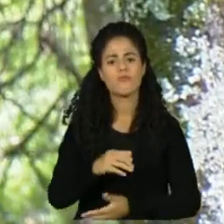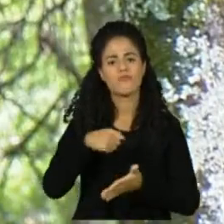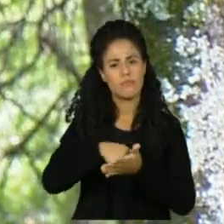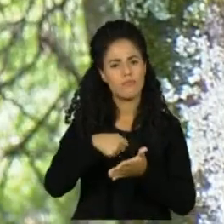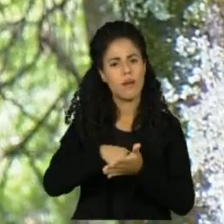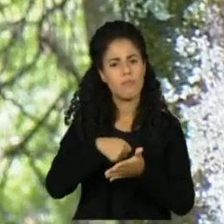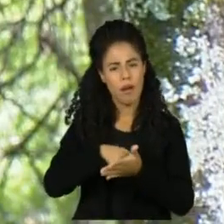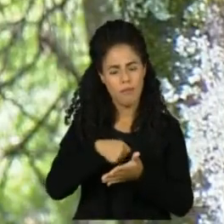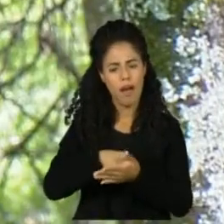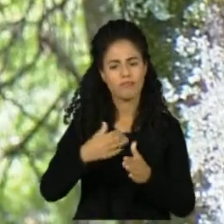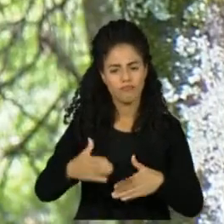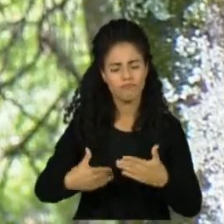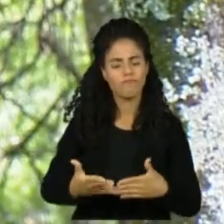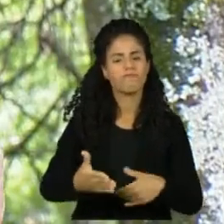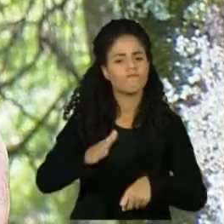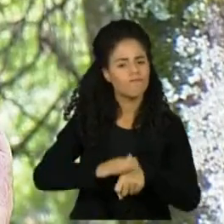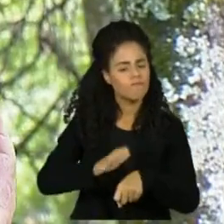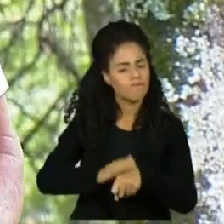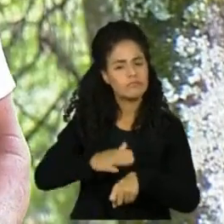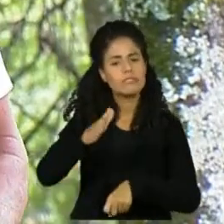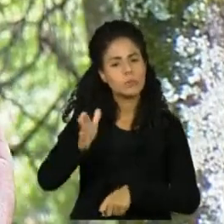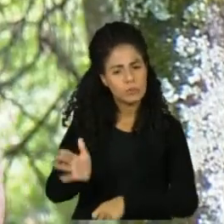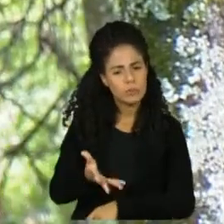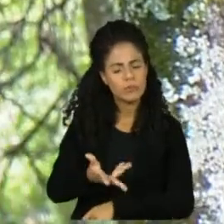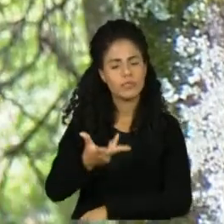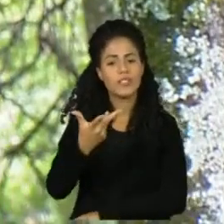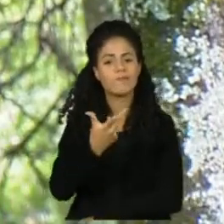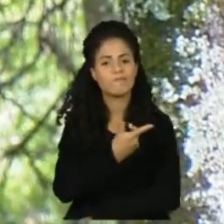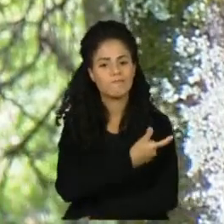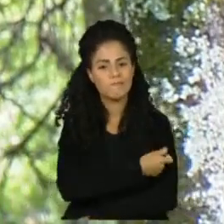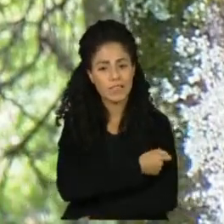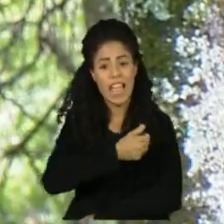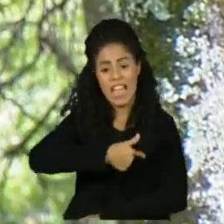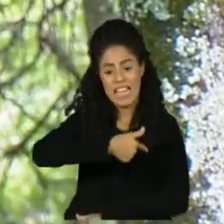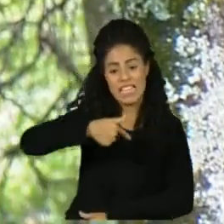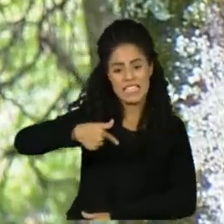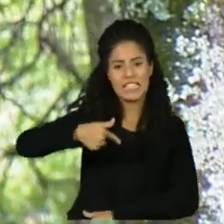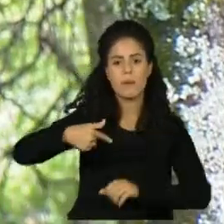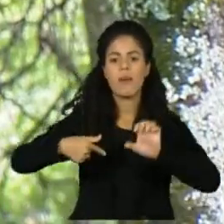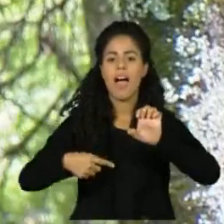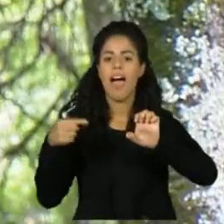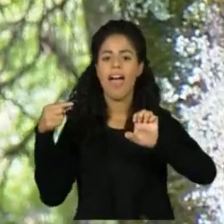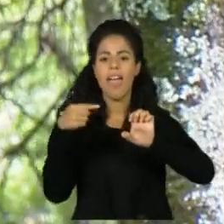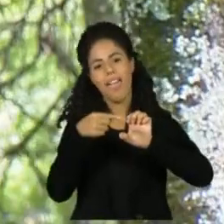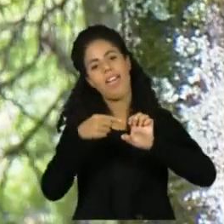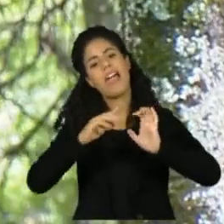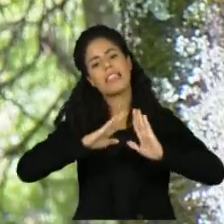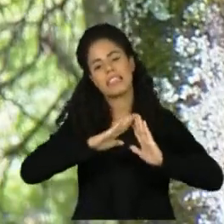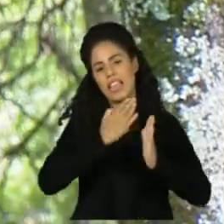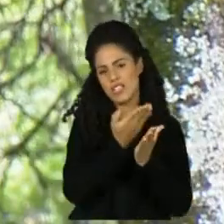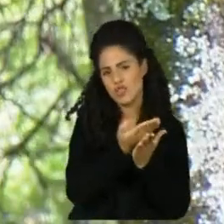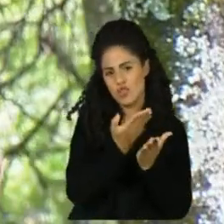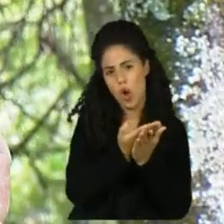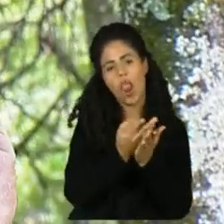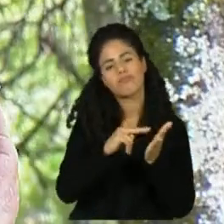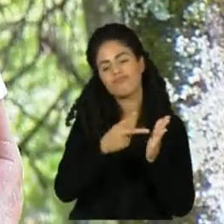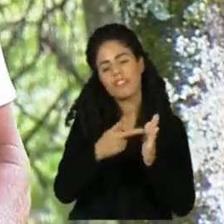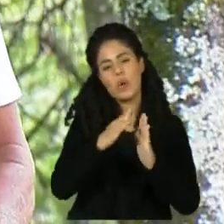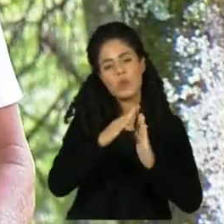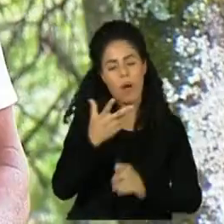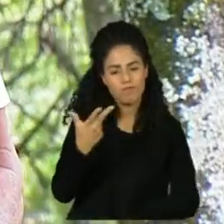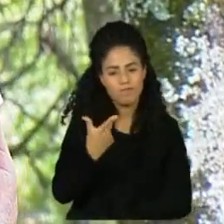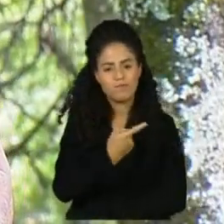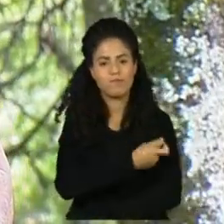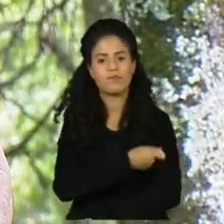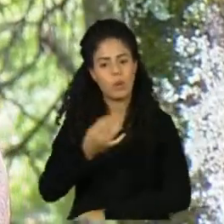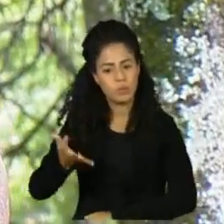esforços sucessivos neste tu e o início da semana é a semana de vacinação nas escolas permitiu que mais crianças